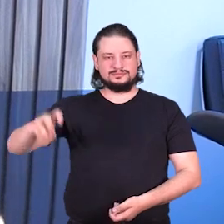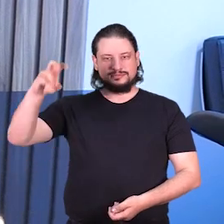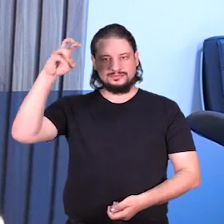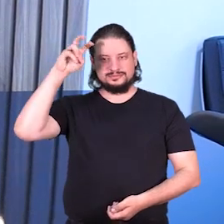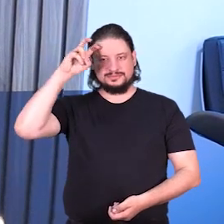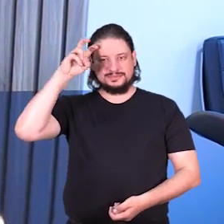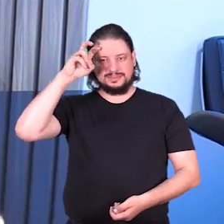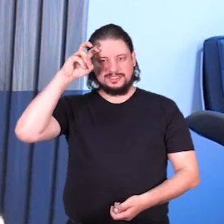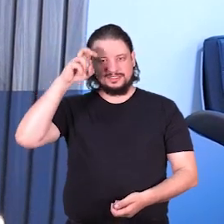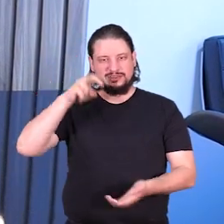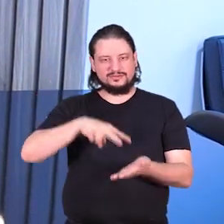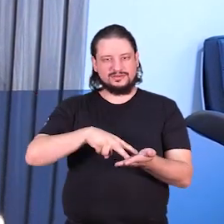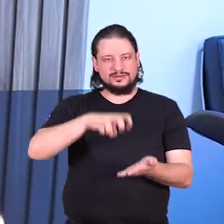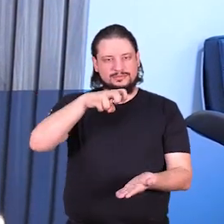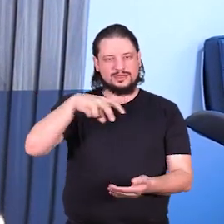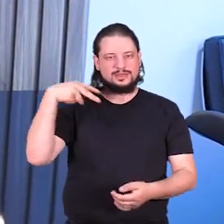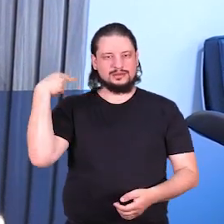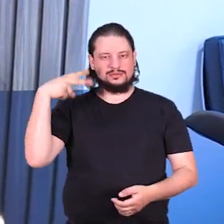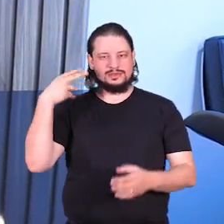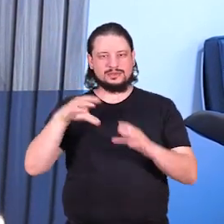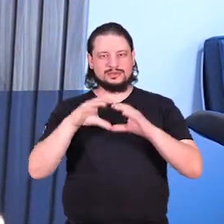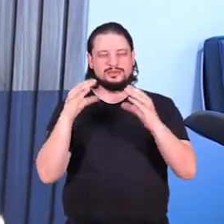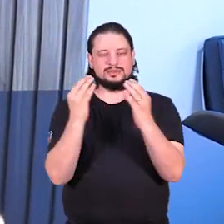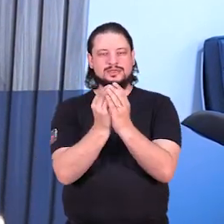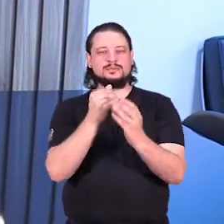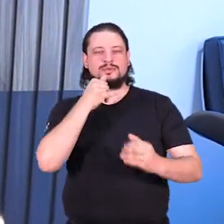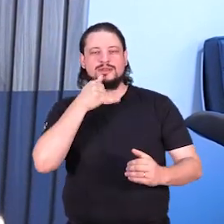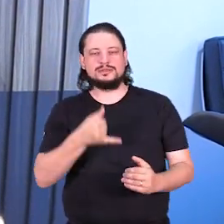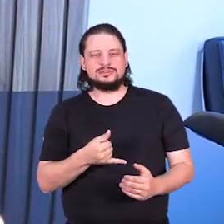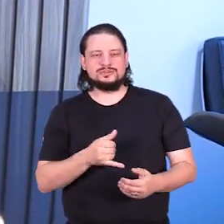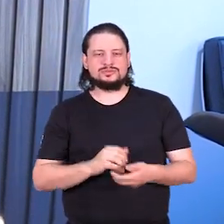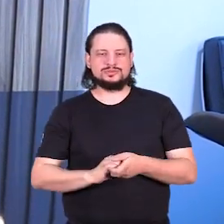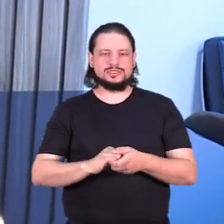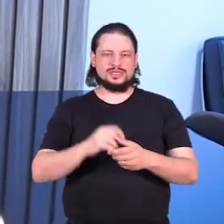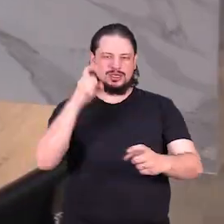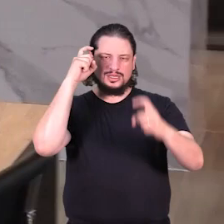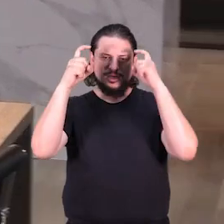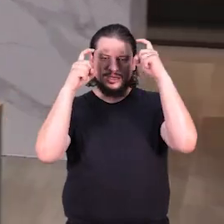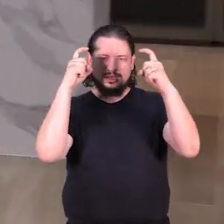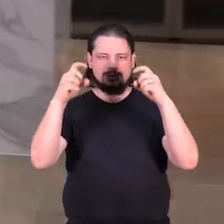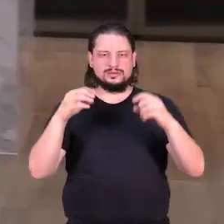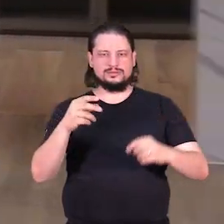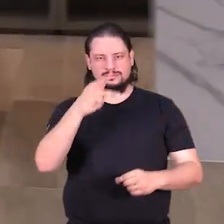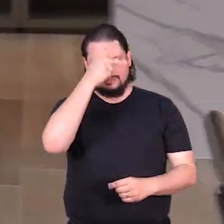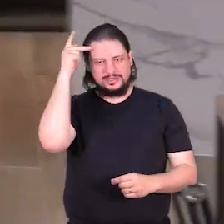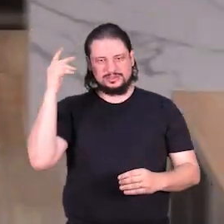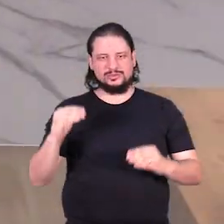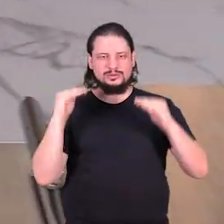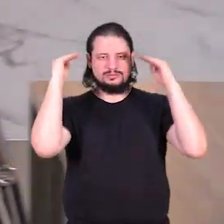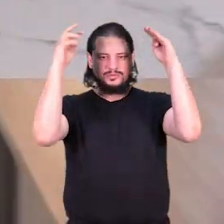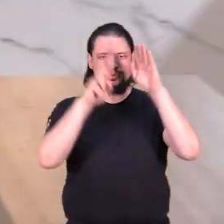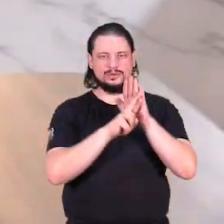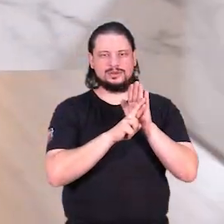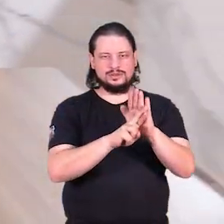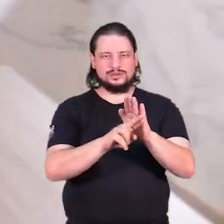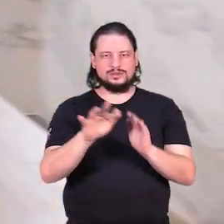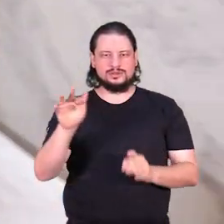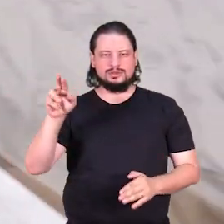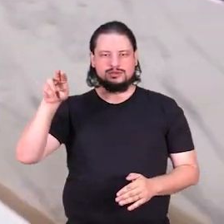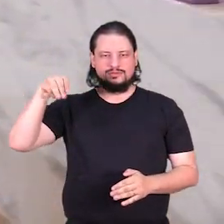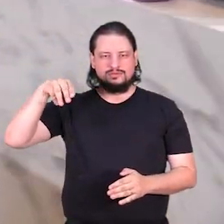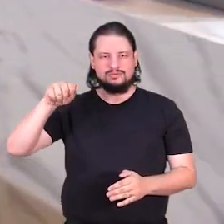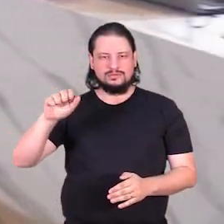na manhã desta quinta-feira os vereadores da Câmara Municipal de Jundiaí se reuniram com representantes da